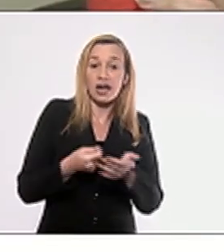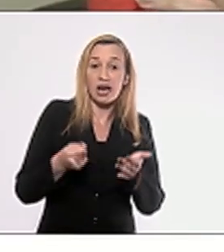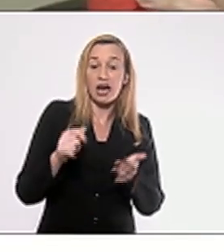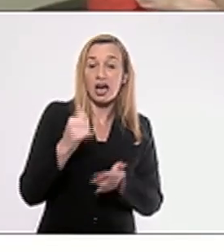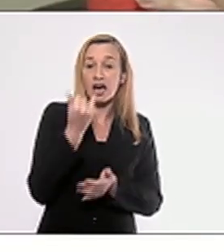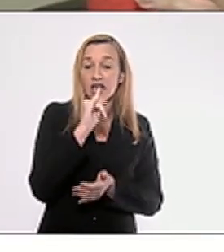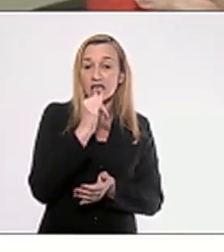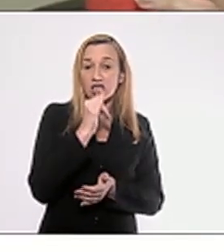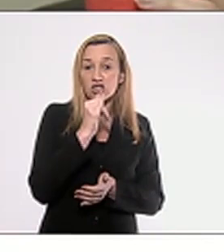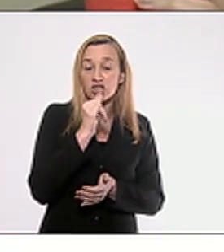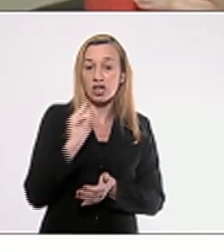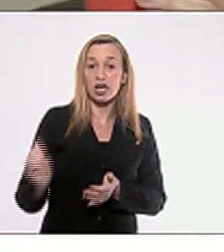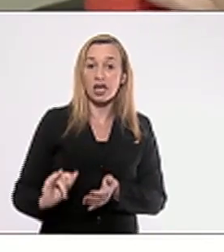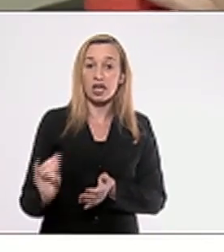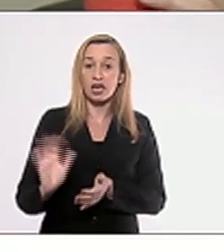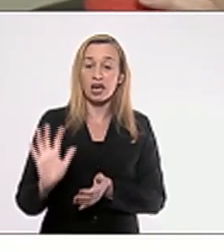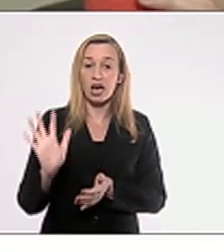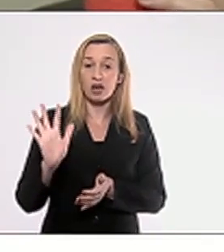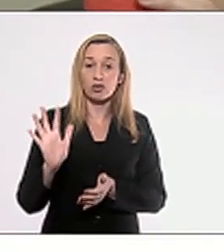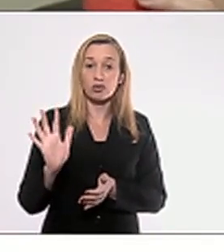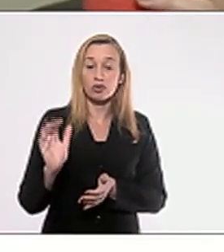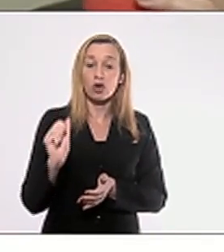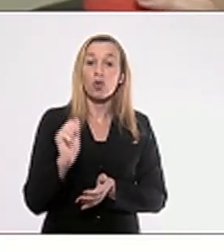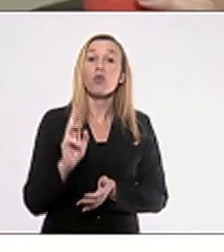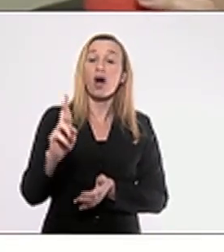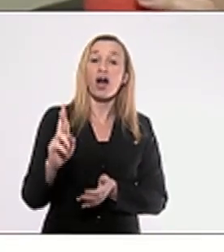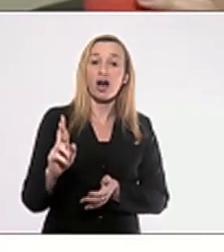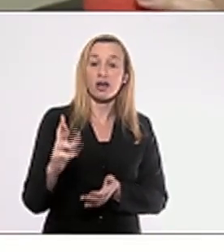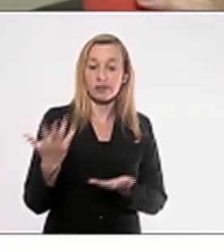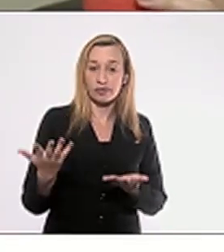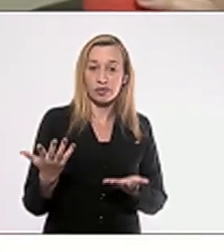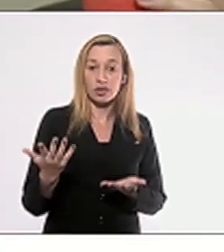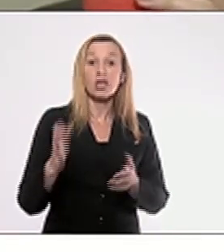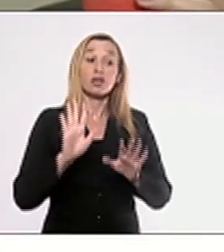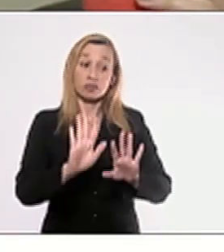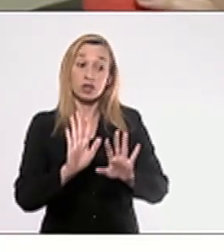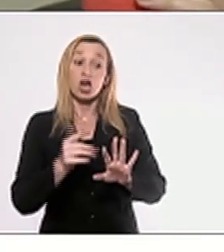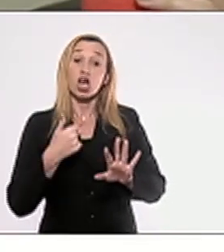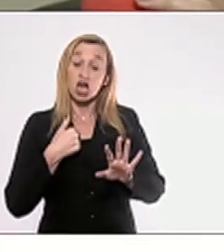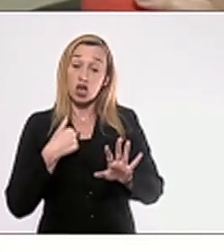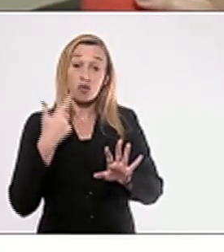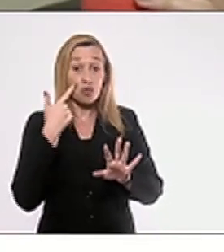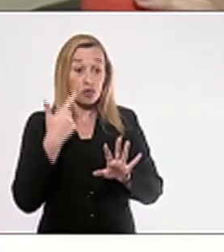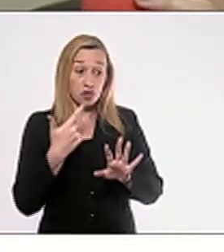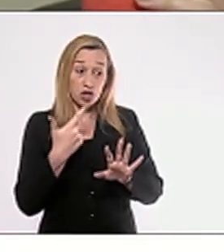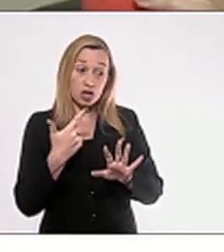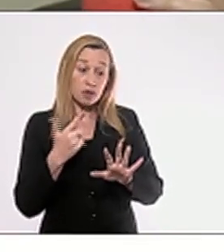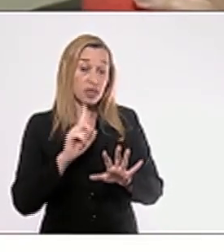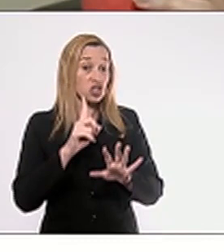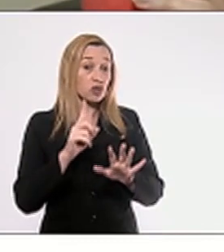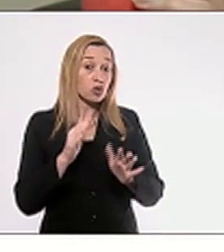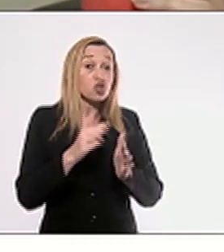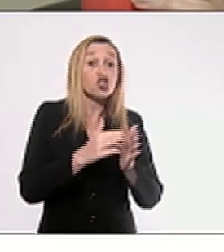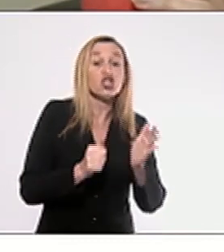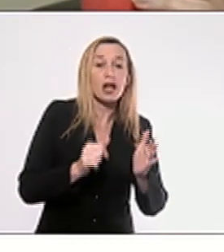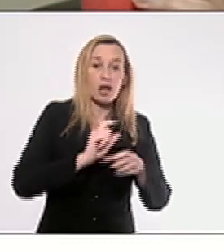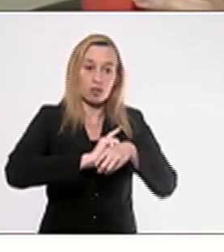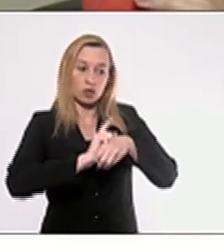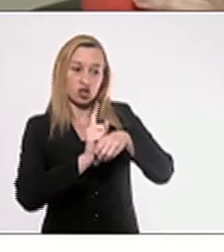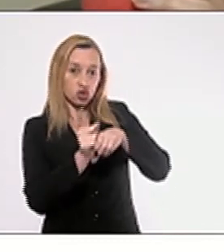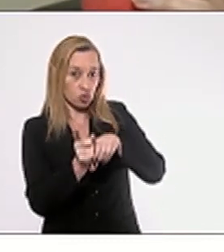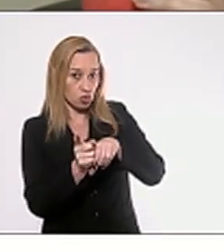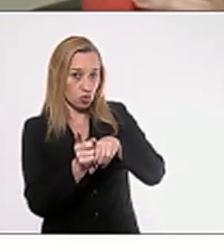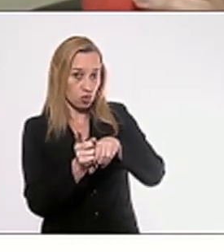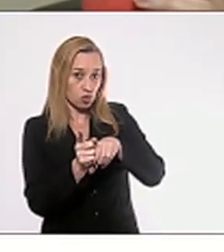engenheiro, teve essa ideia: vou colocar o medidor ultrassônico, mas não vou retirar o medidor que está lá da SEDAI, que é